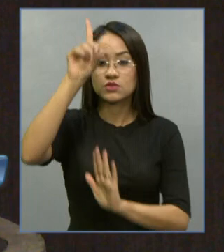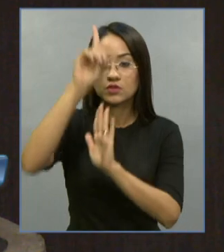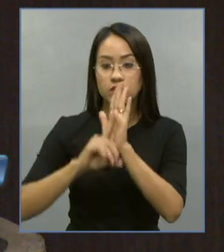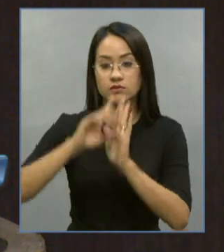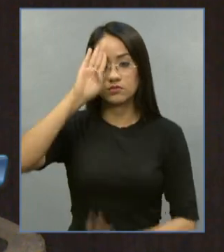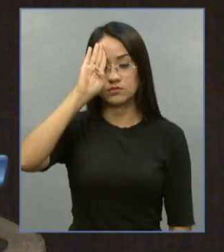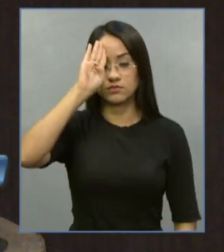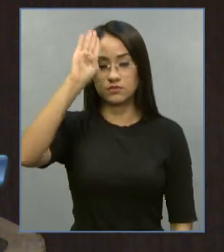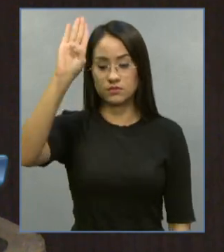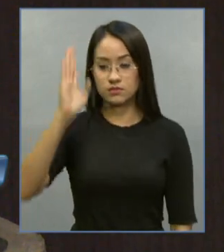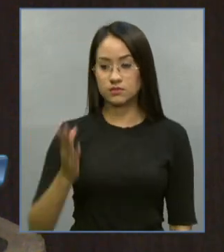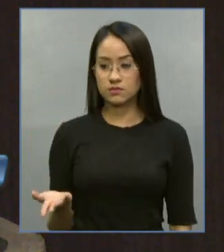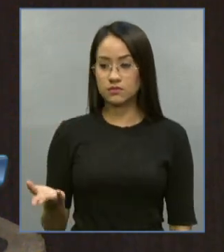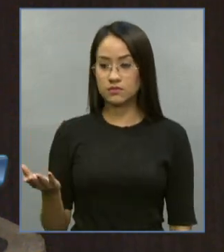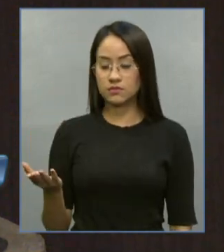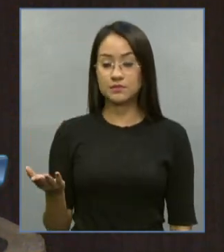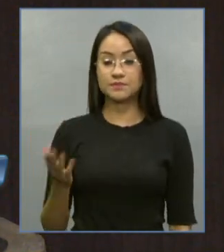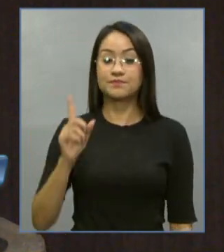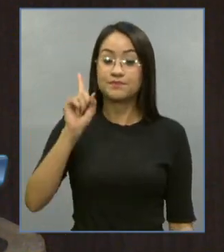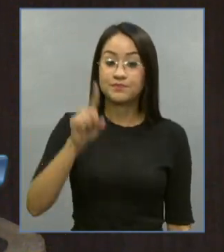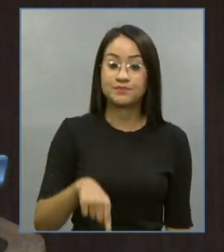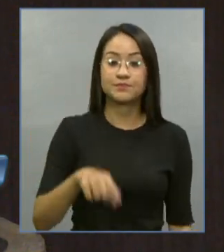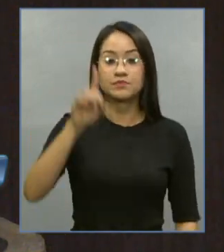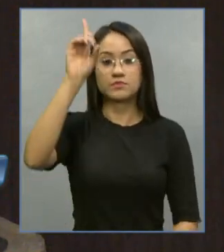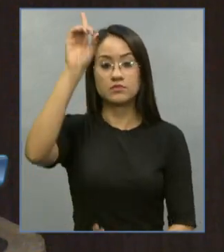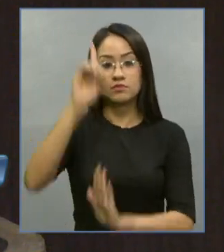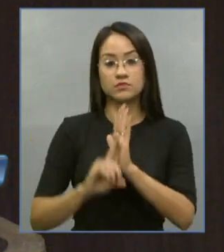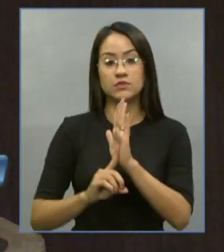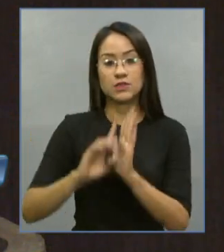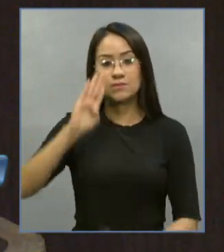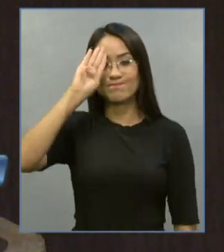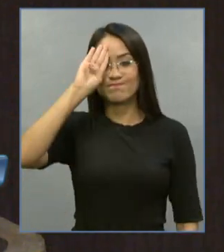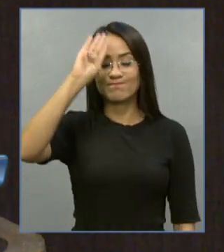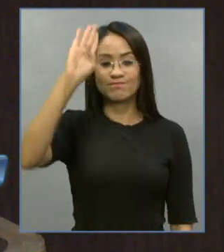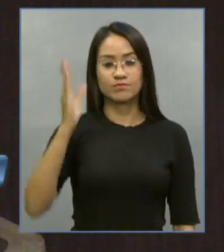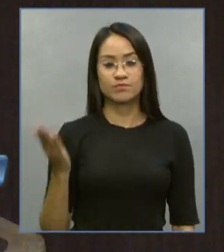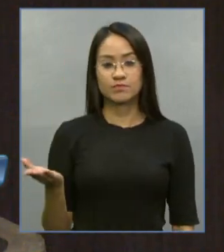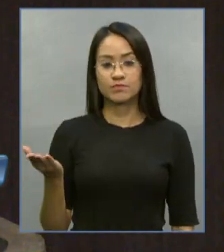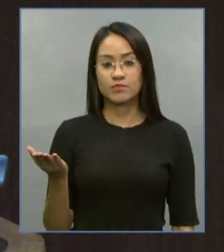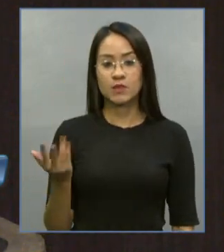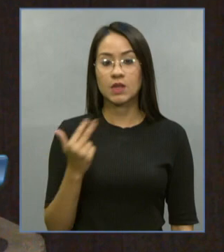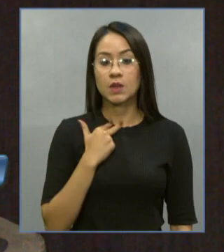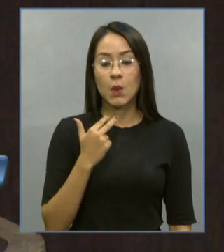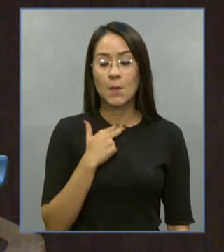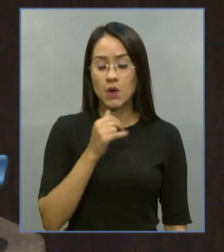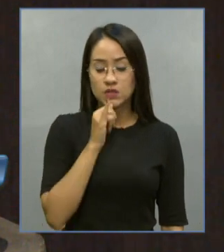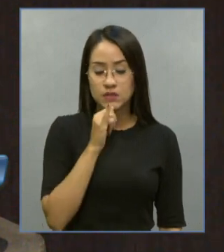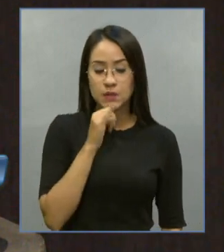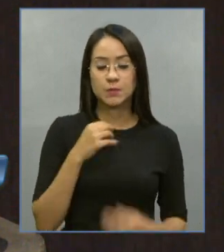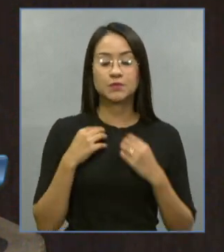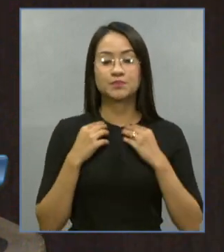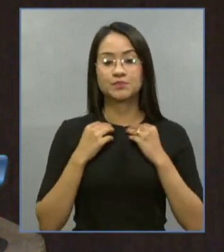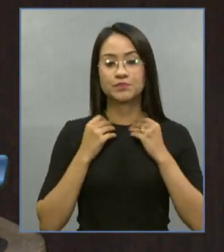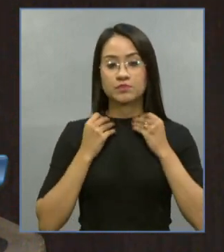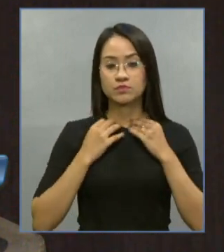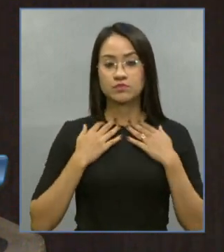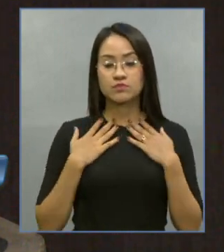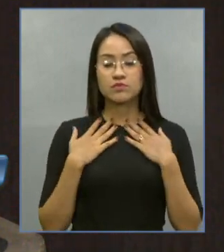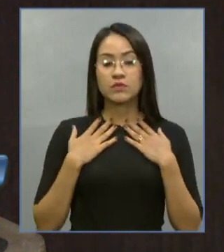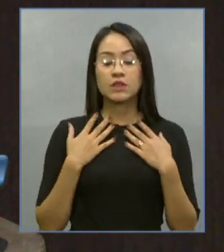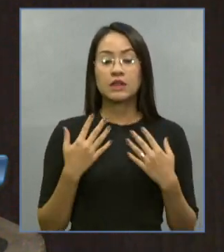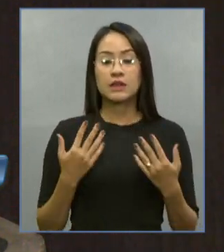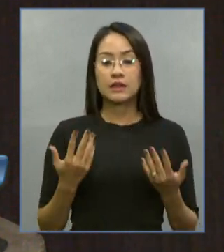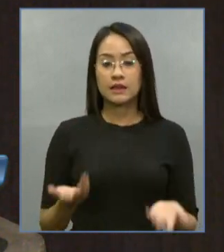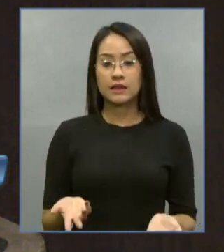fundamental. Em sendo um direito humano fundamental, ele não pode ser alienado,